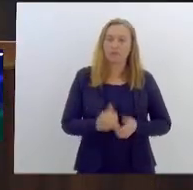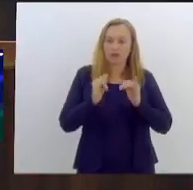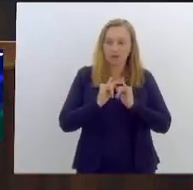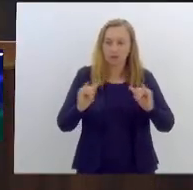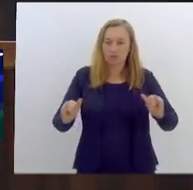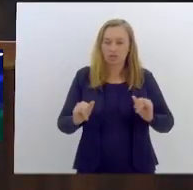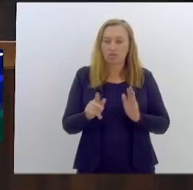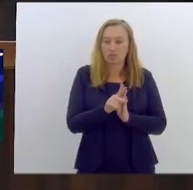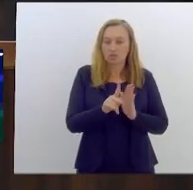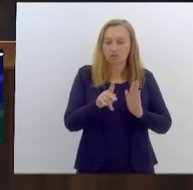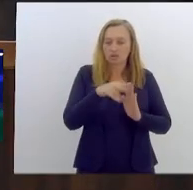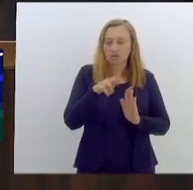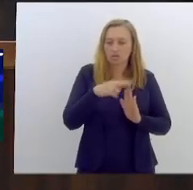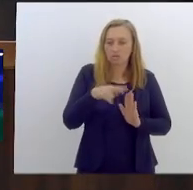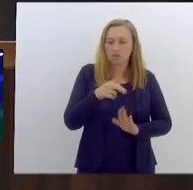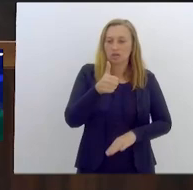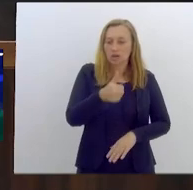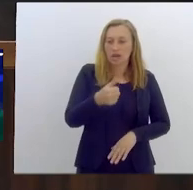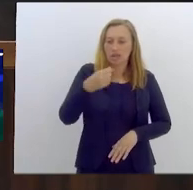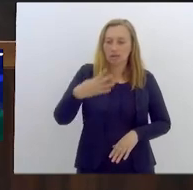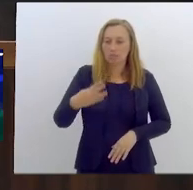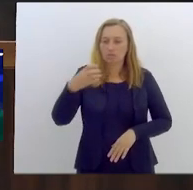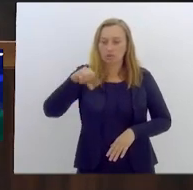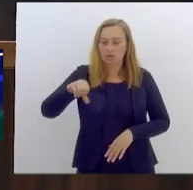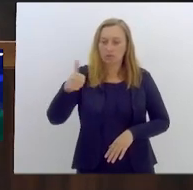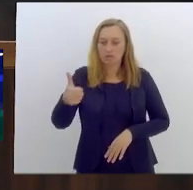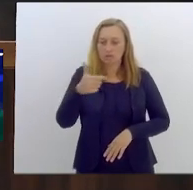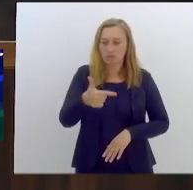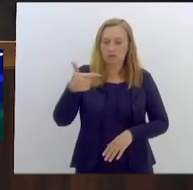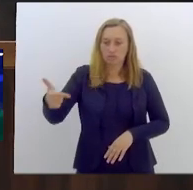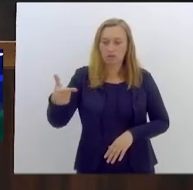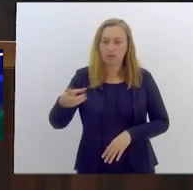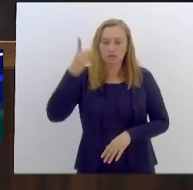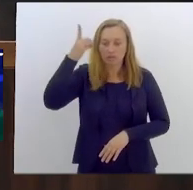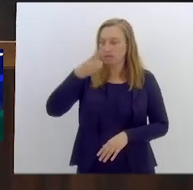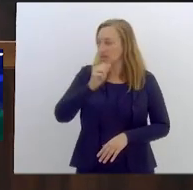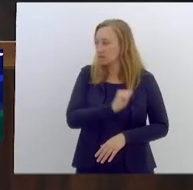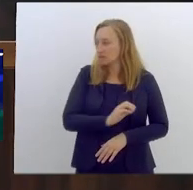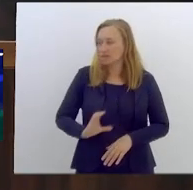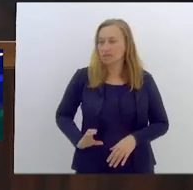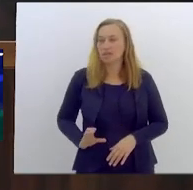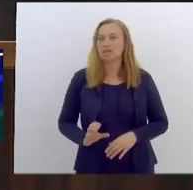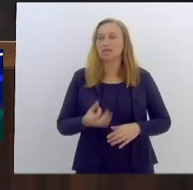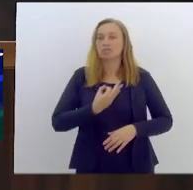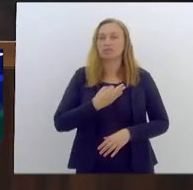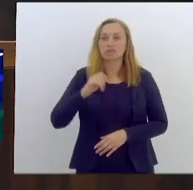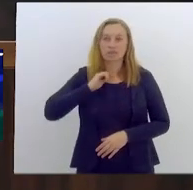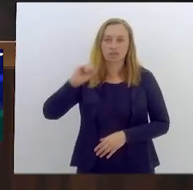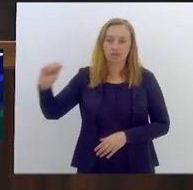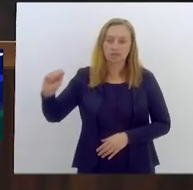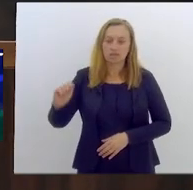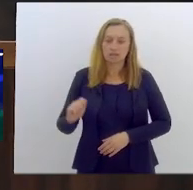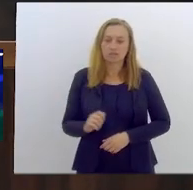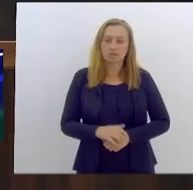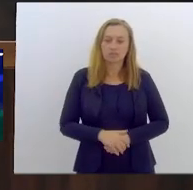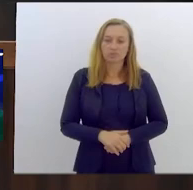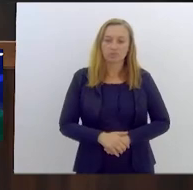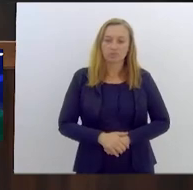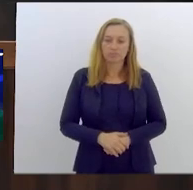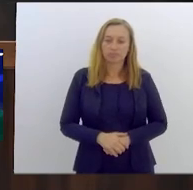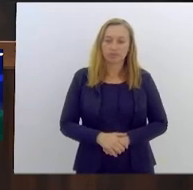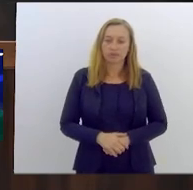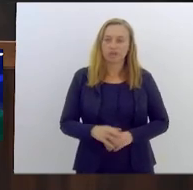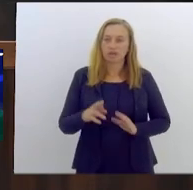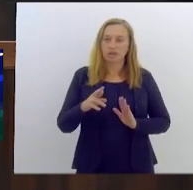Anuncio o projeto de resolução número 1491, de 22, de autoria do deputado André Ciliano, que concede medalha Tiradentes e respectivo diploma à